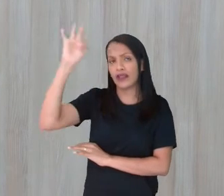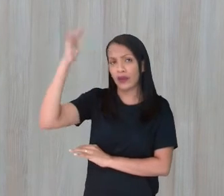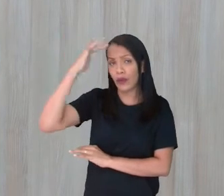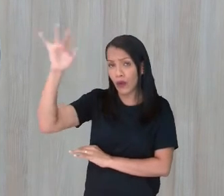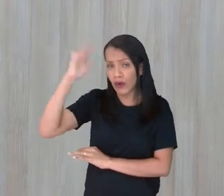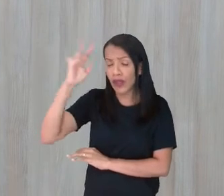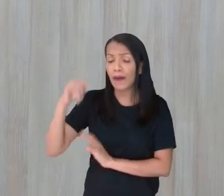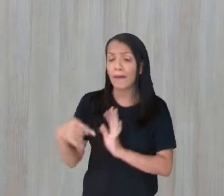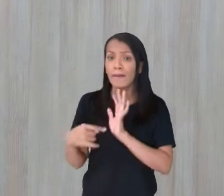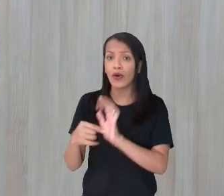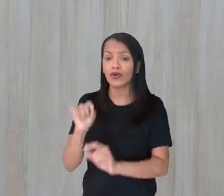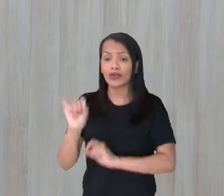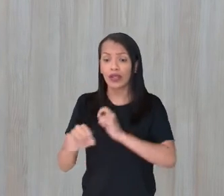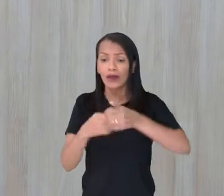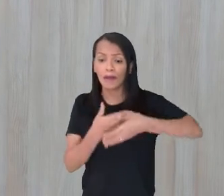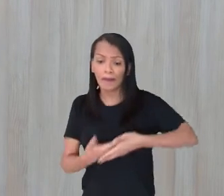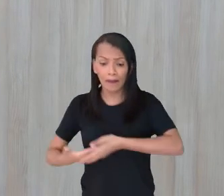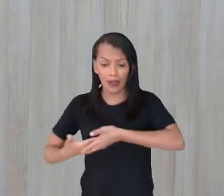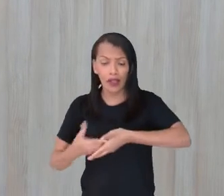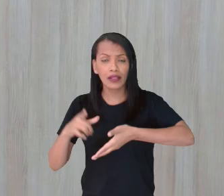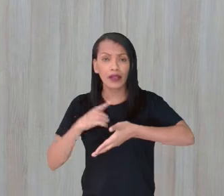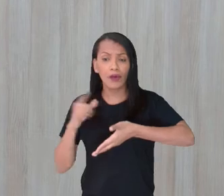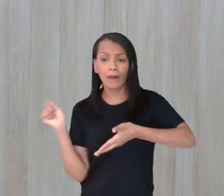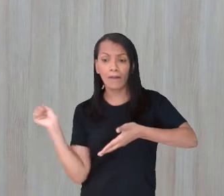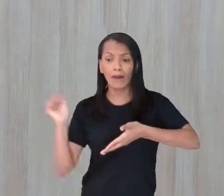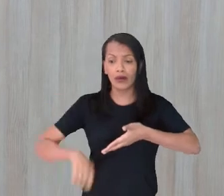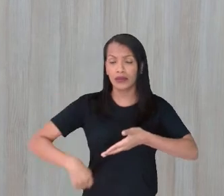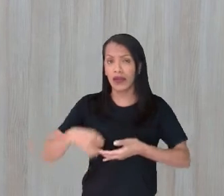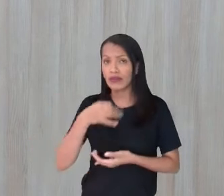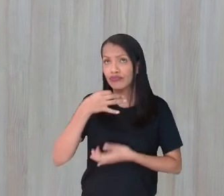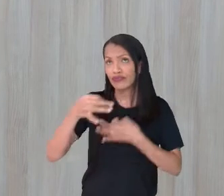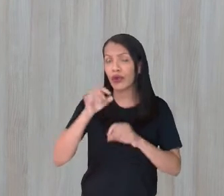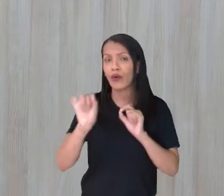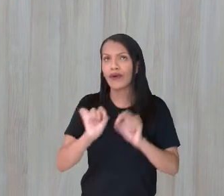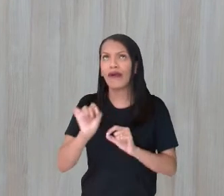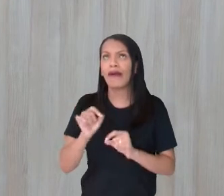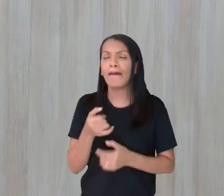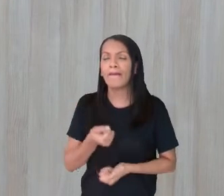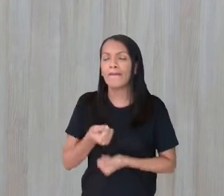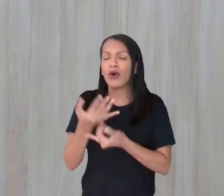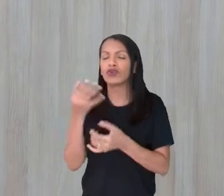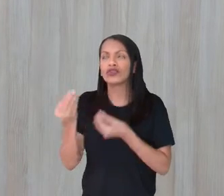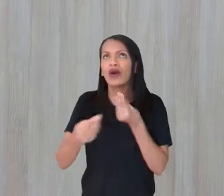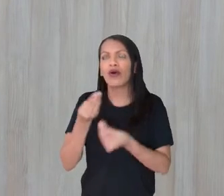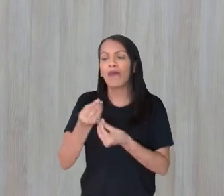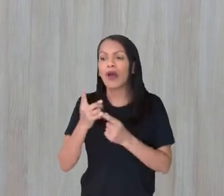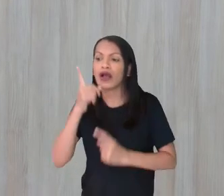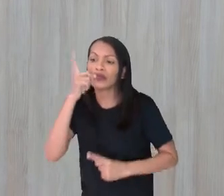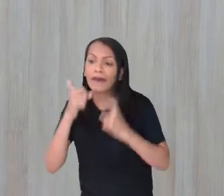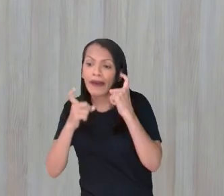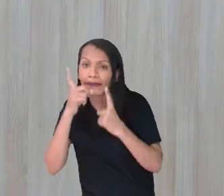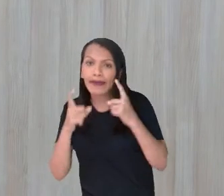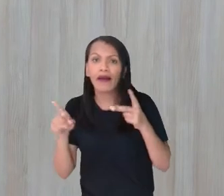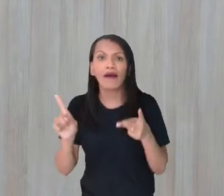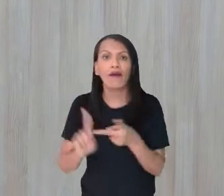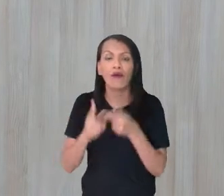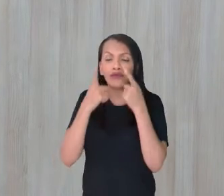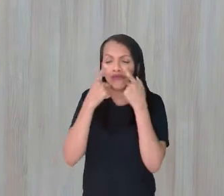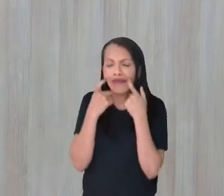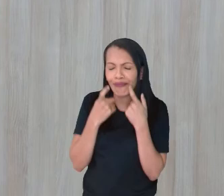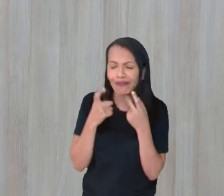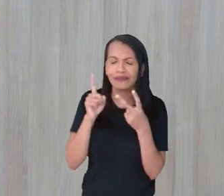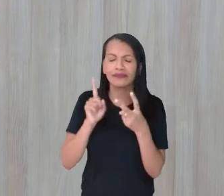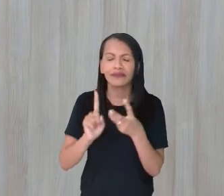que mostram que o bebê ele tem um poder de argumentação a partir do choro, que a expressão facial é uma argumentação,